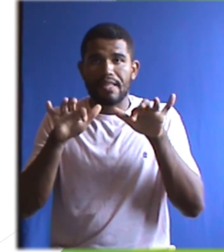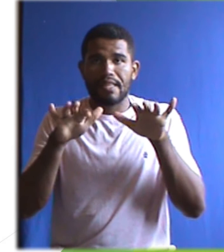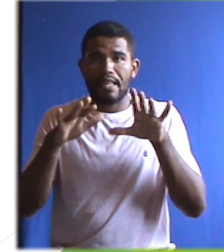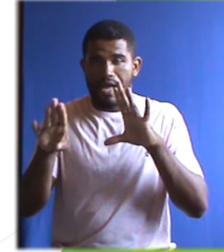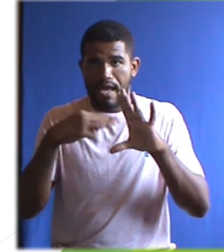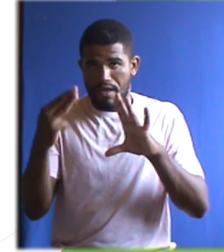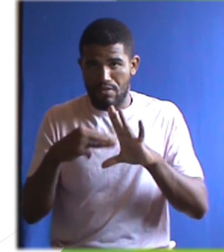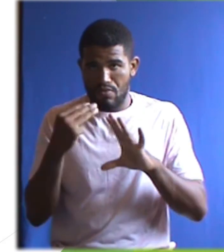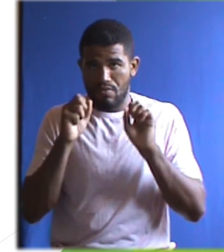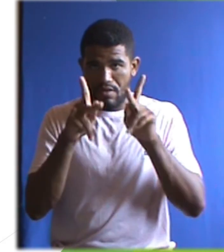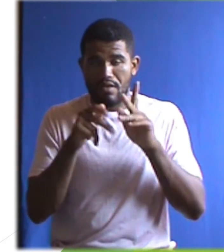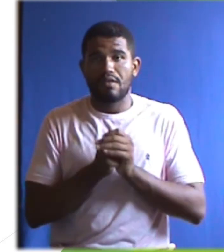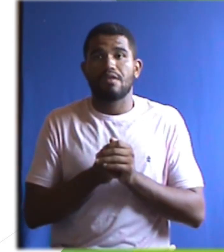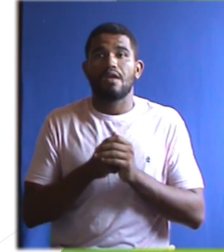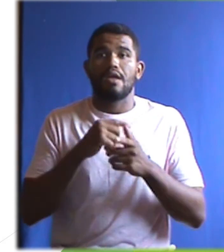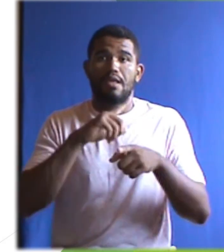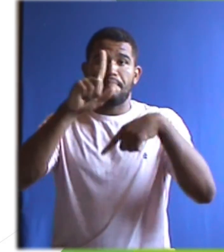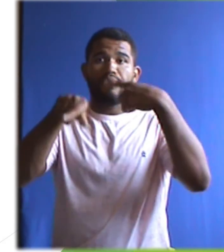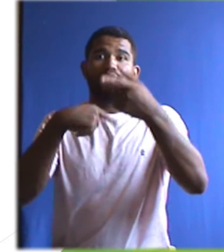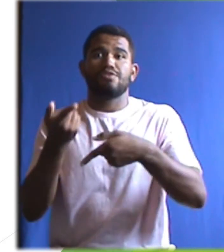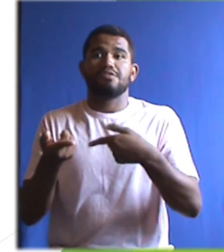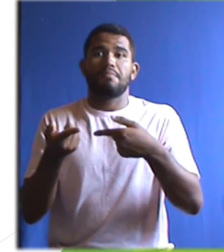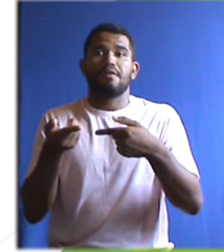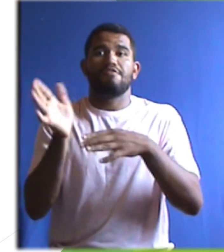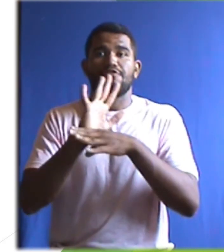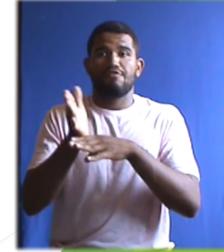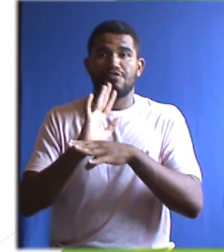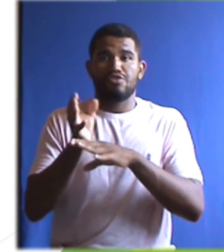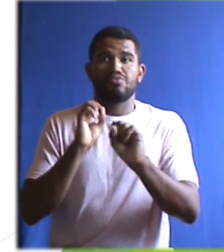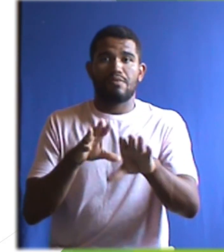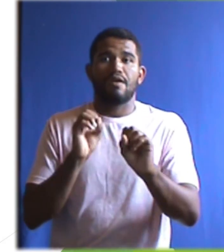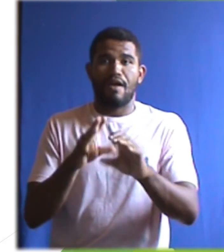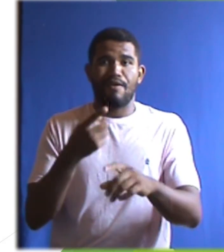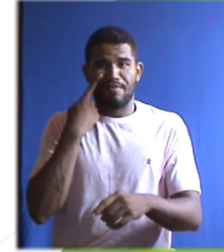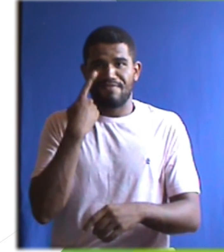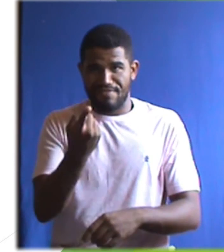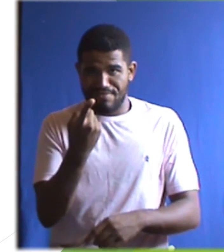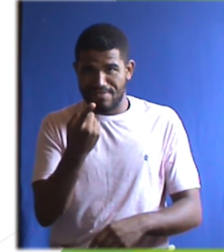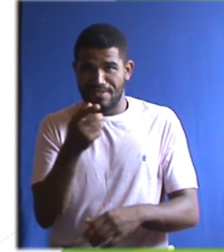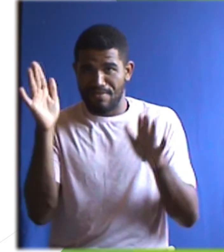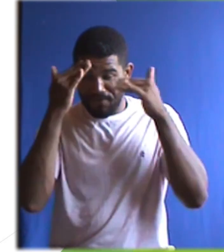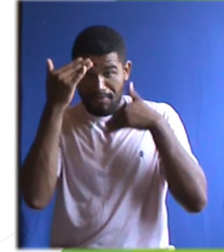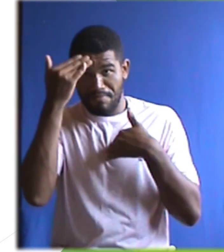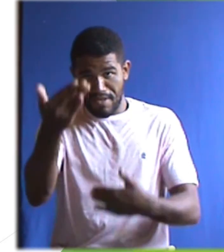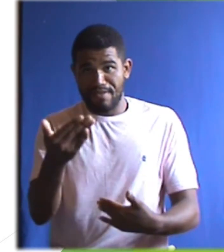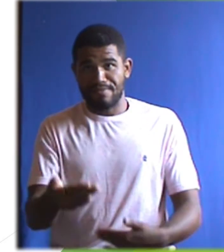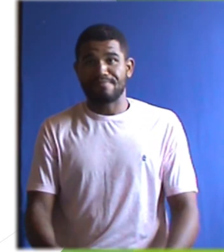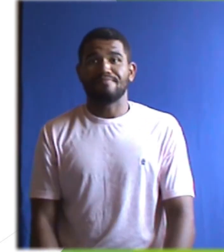para discutir essa questão aí nos comentários, caso vocês queiram, tá bom? E até a nossa próxima videoaula. Muito obrigado.